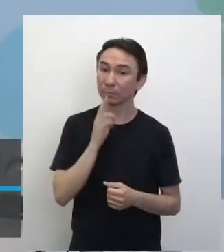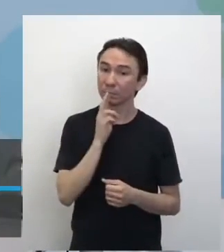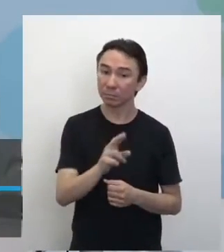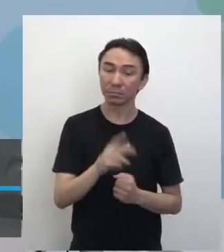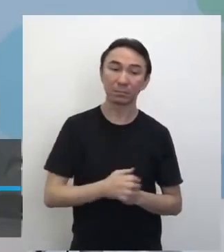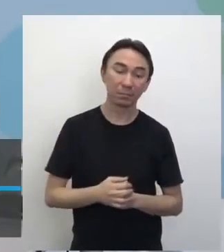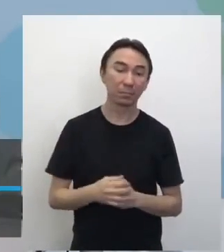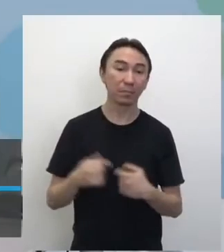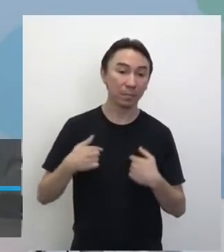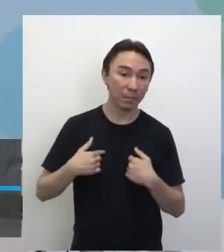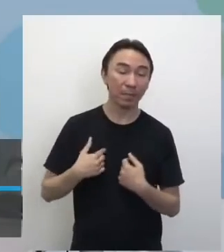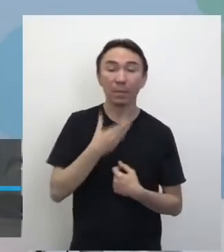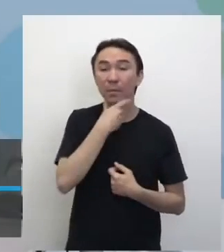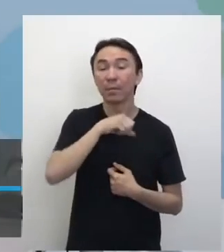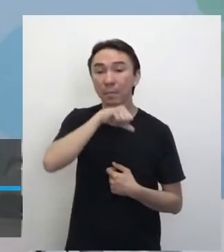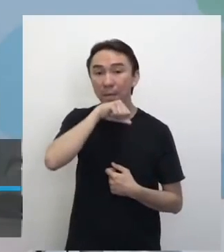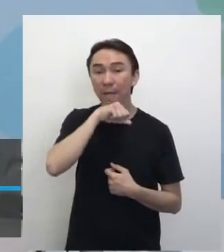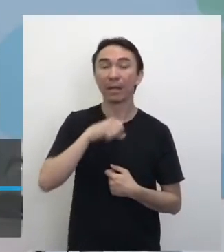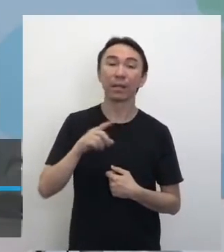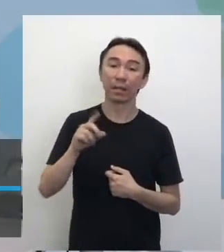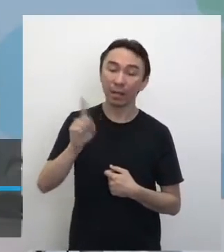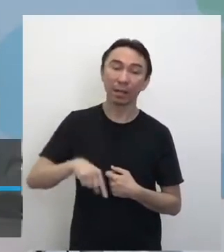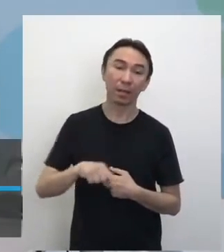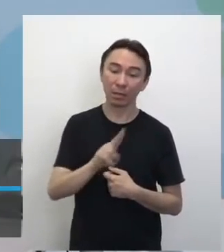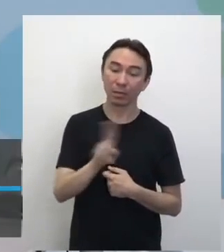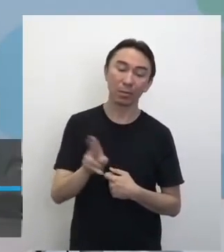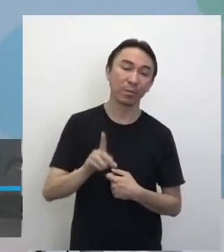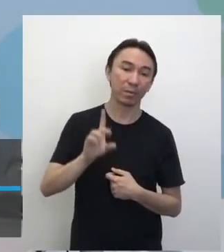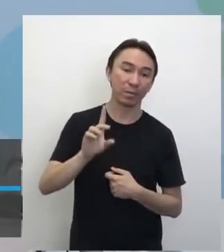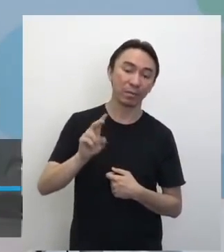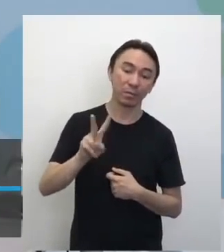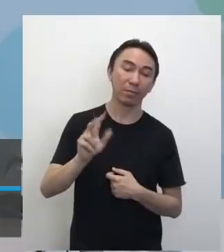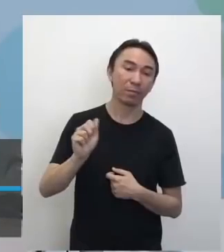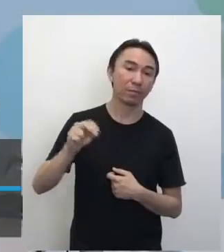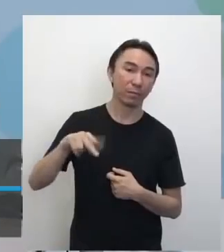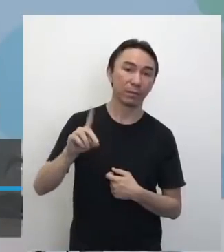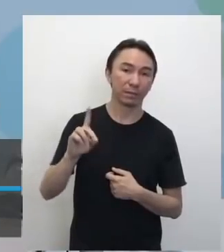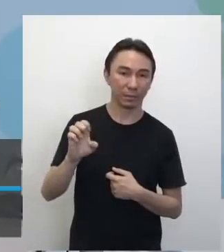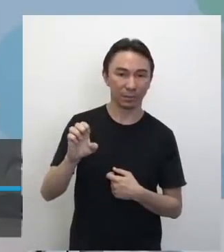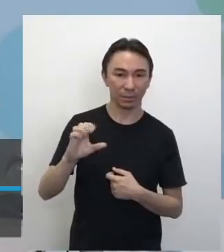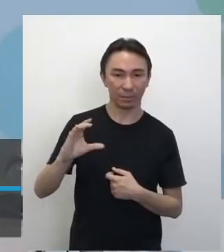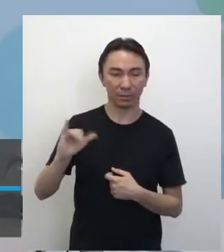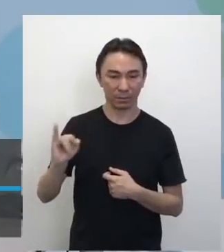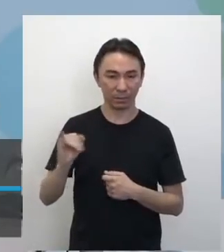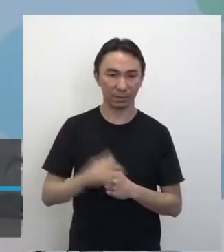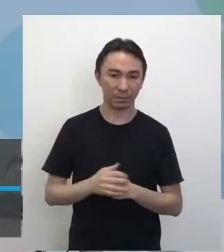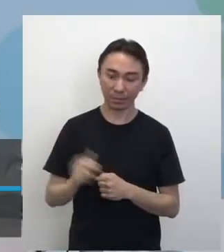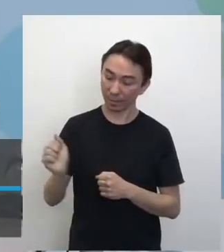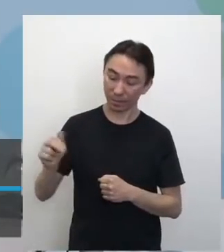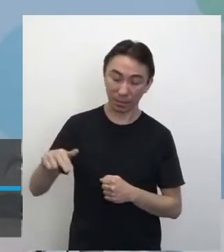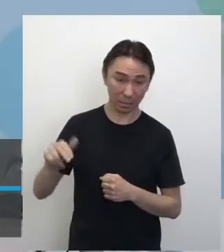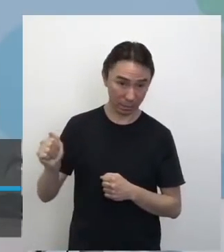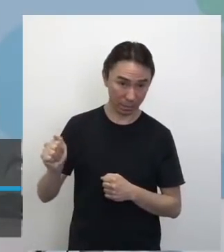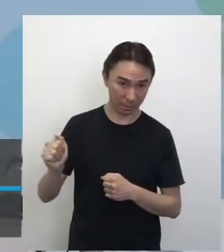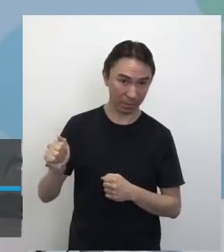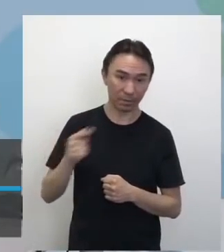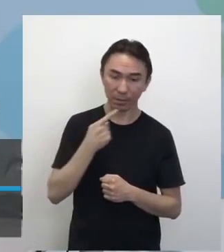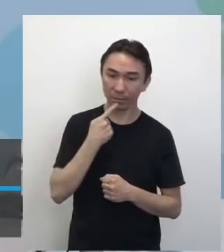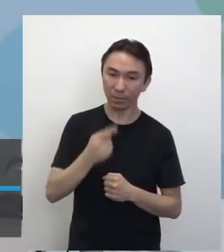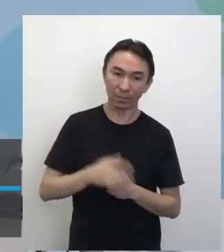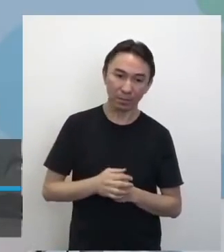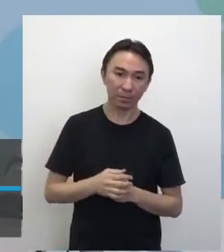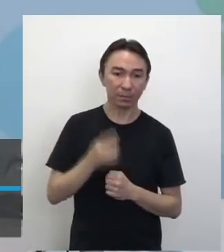father name is vanderci e a Ana Carol mai ela colocou os